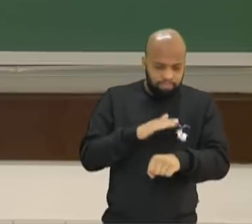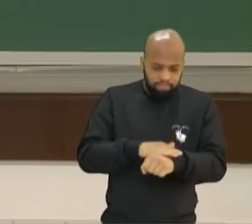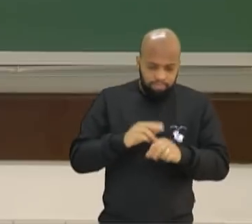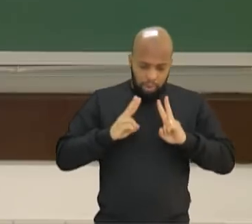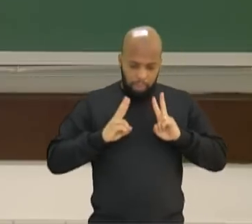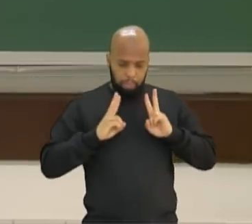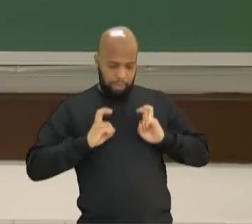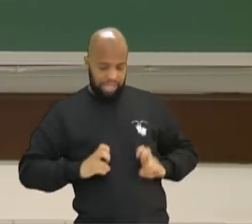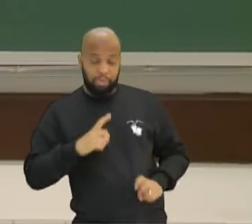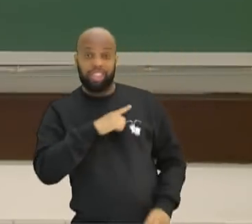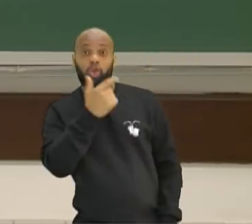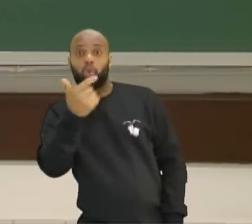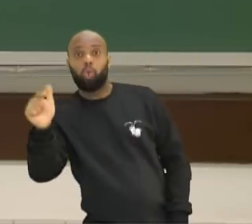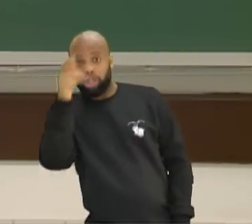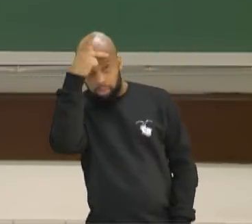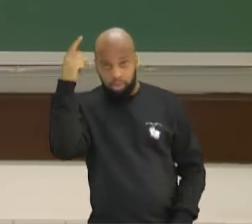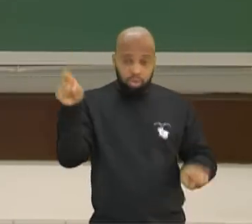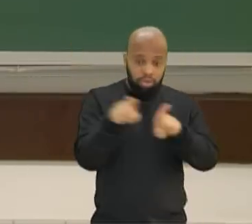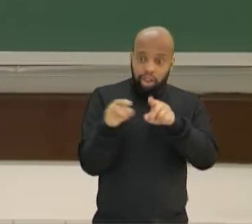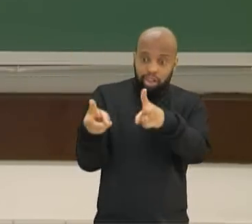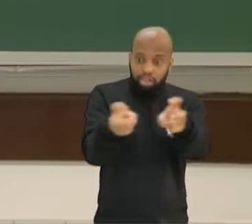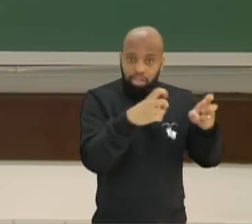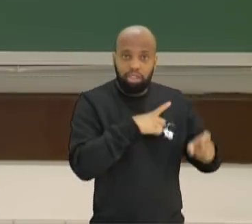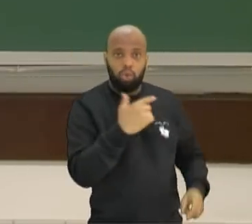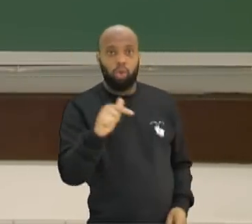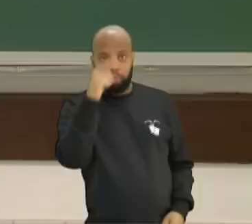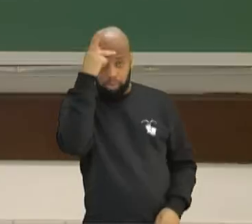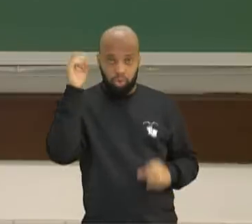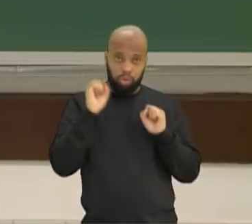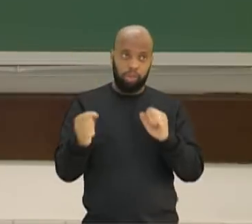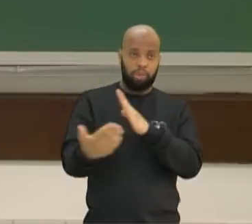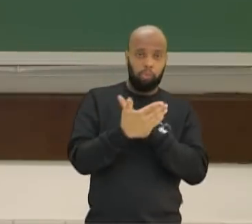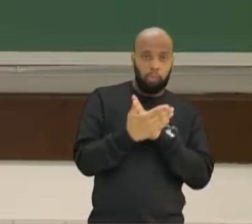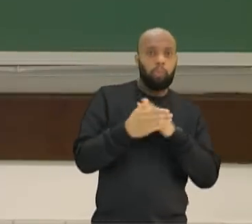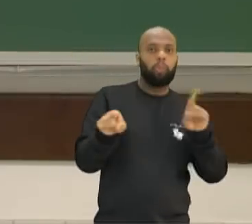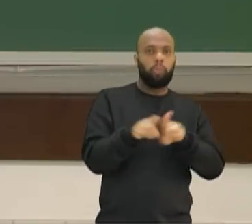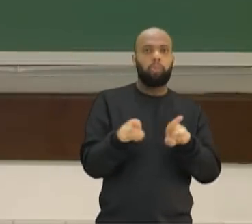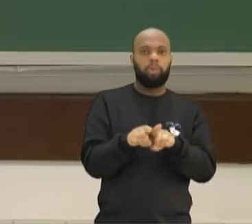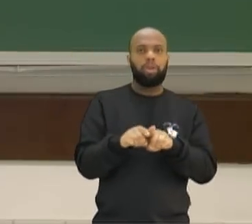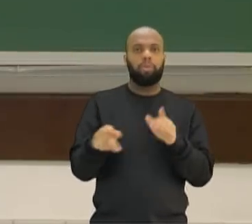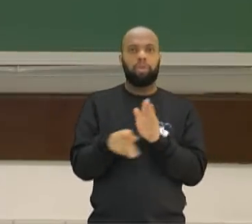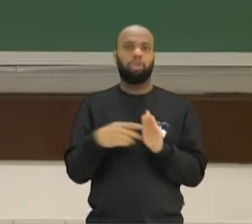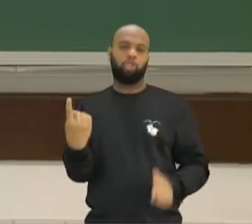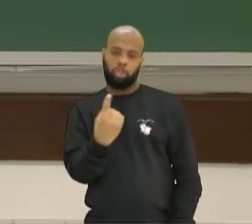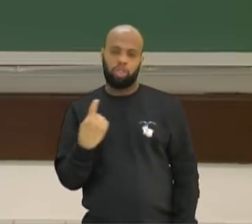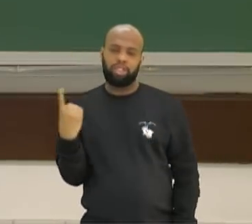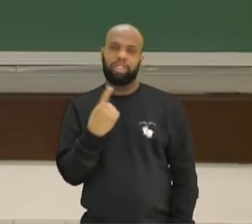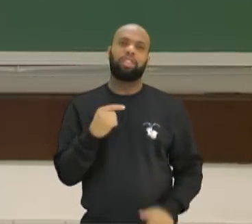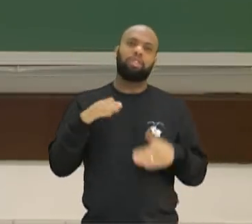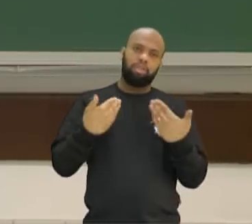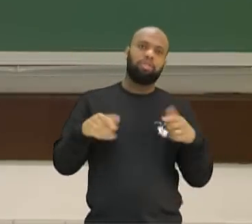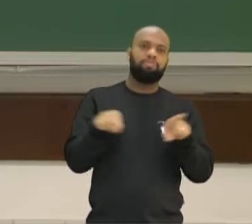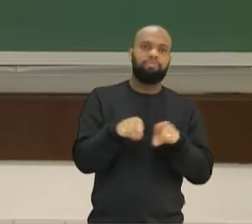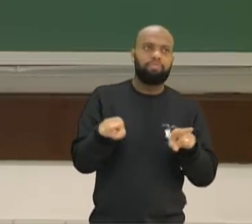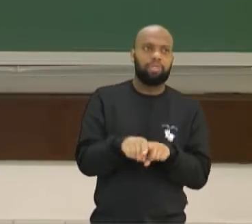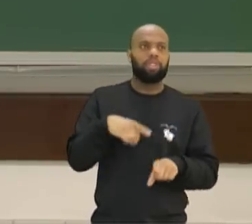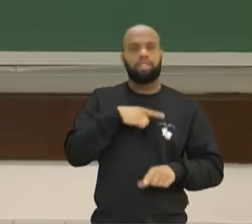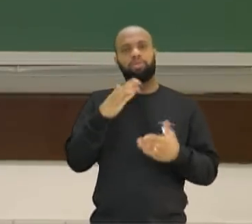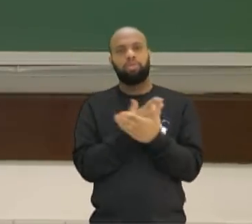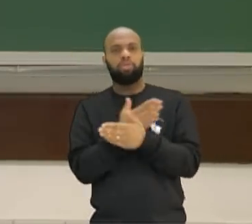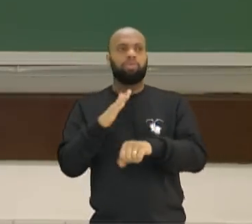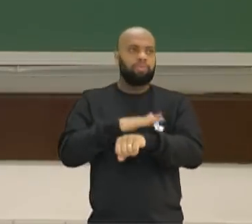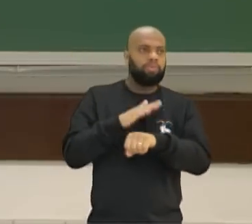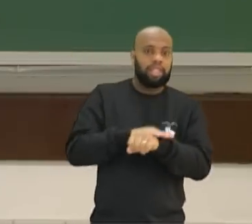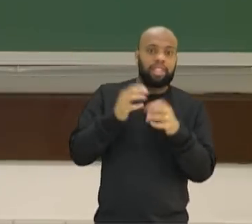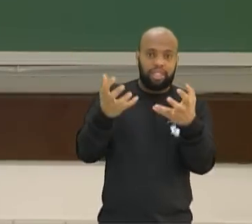que tem outras pessoas ali que podem apoiá-la naquela solidão e mesmo também, às vezes,